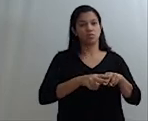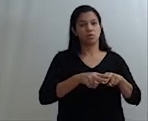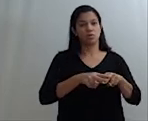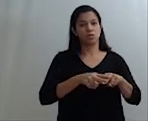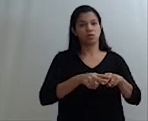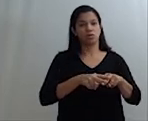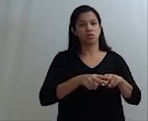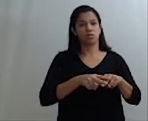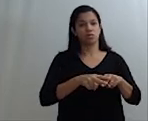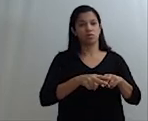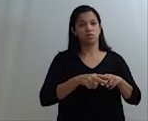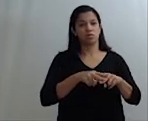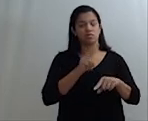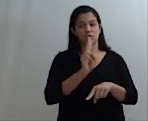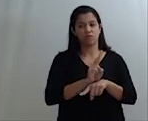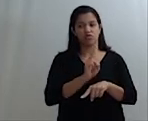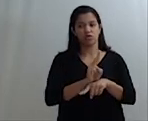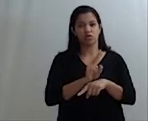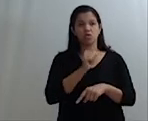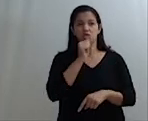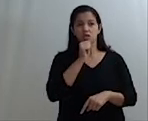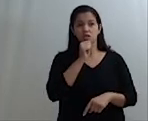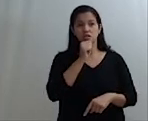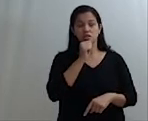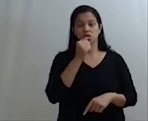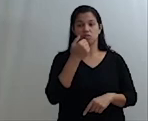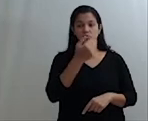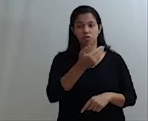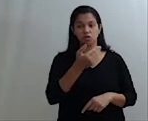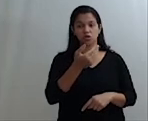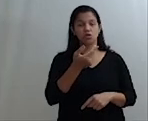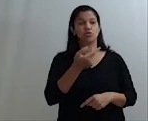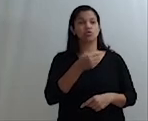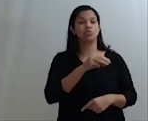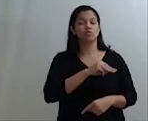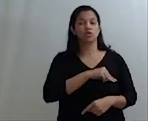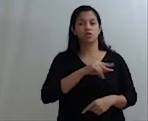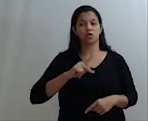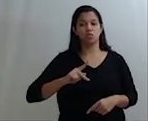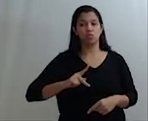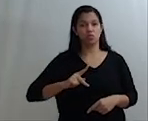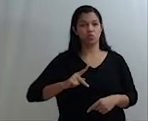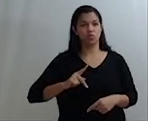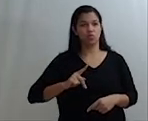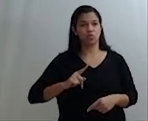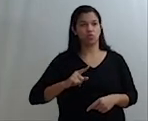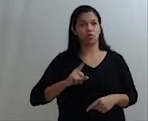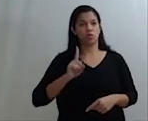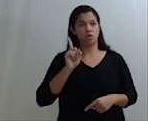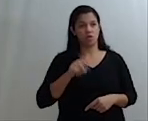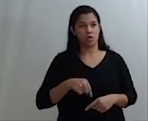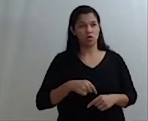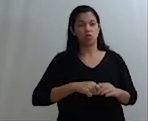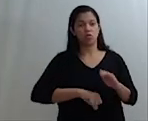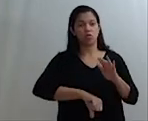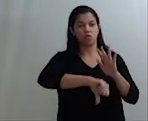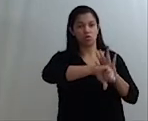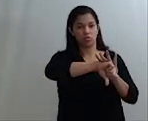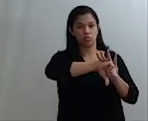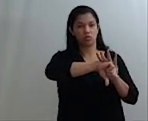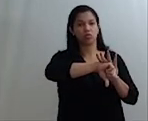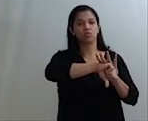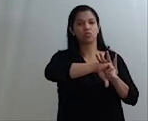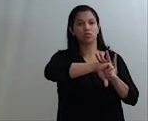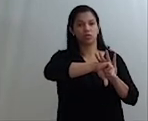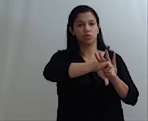sem manifestação sem pedido do Ministério Público aqui é um crime bastante grave né o